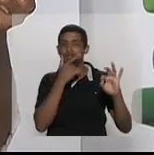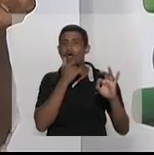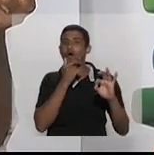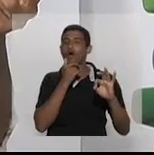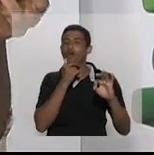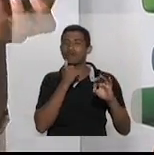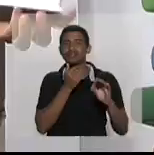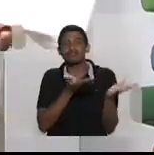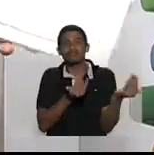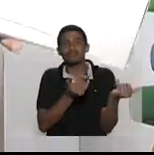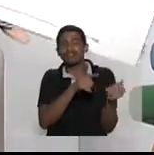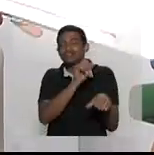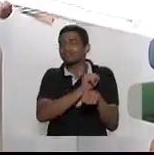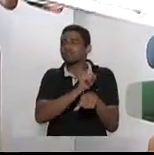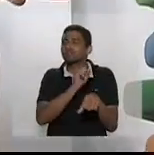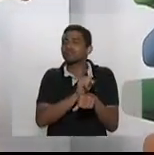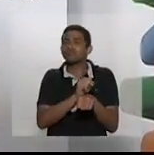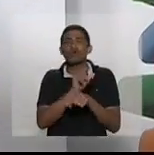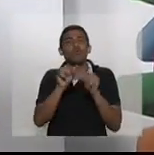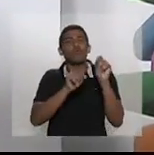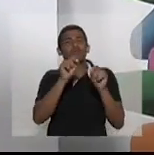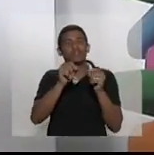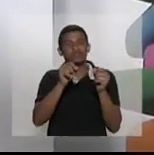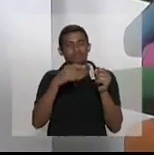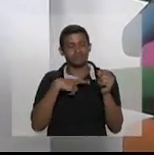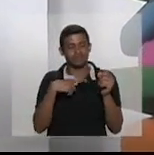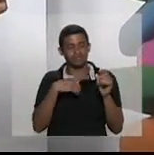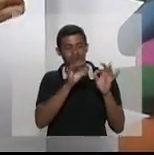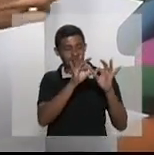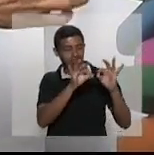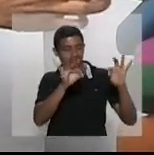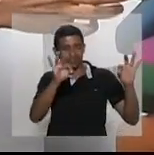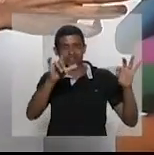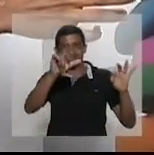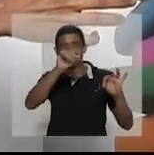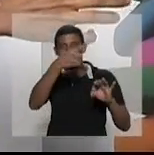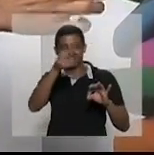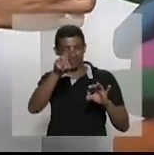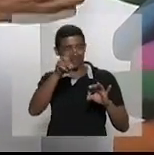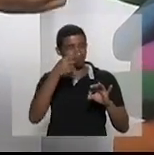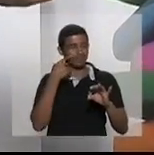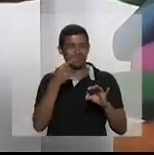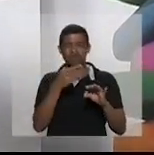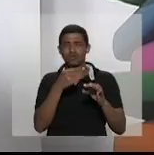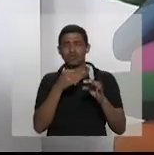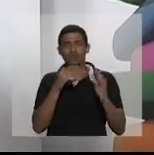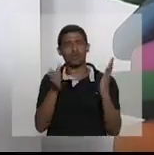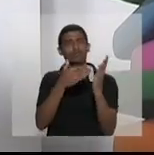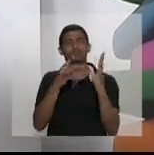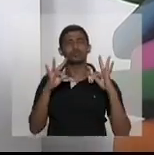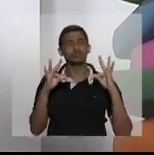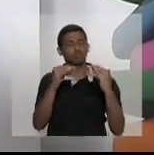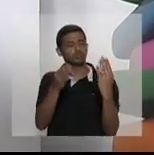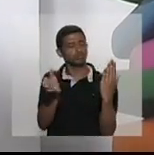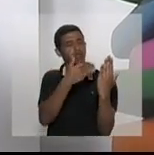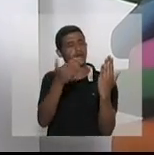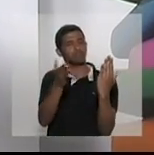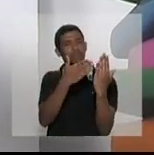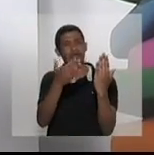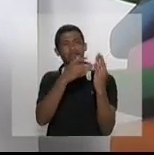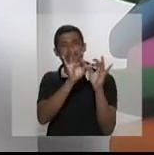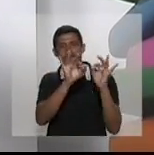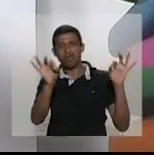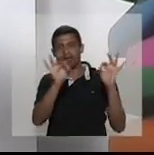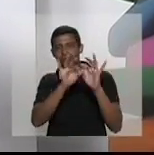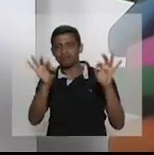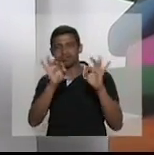esse menino esperando alguma coisa. E tem esse fio de lã que vai percorrendo toda a narrativa.